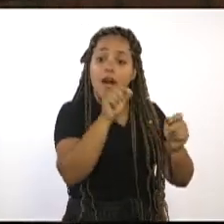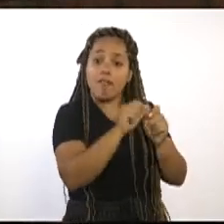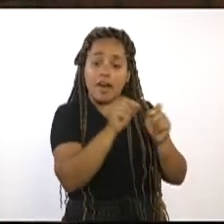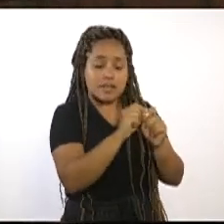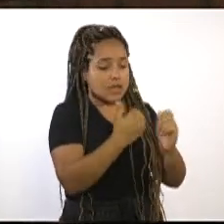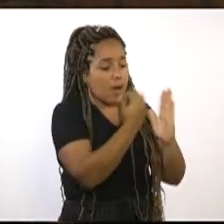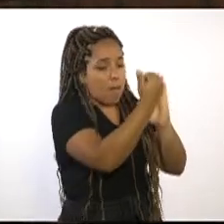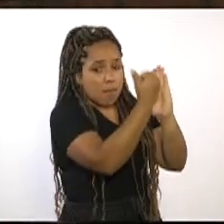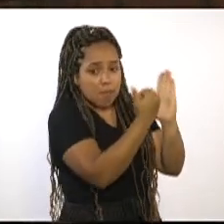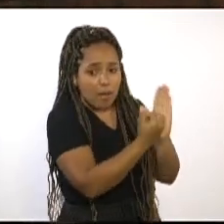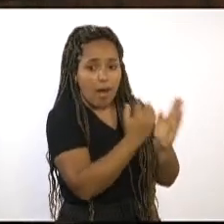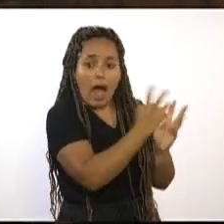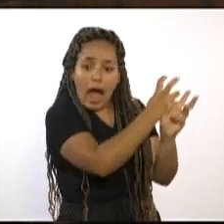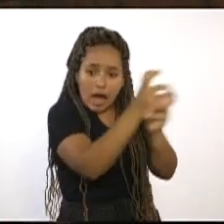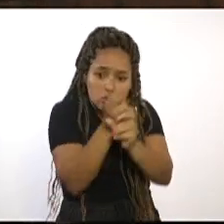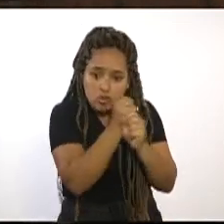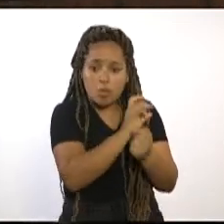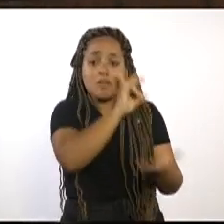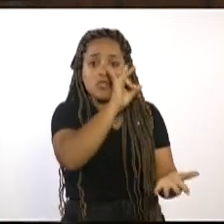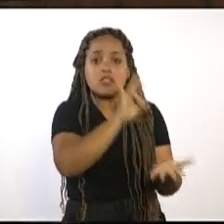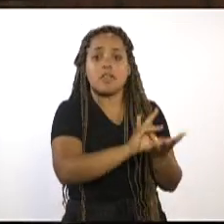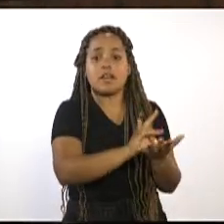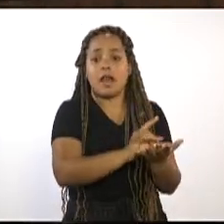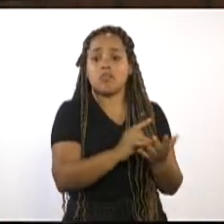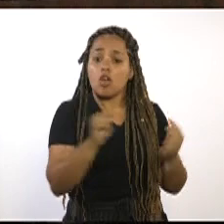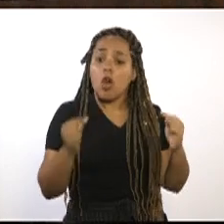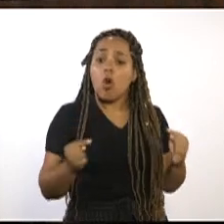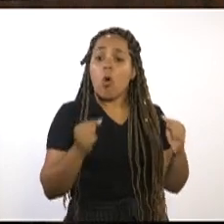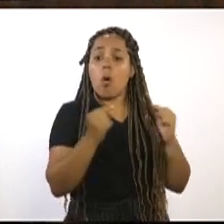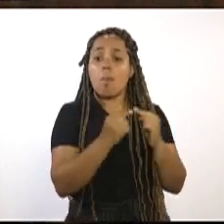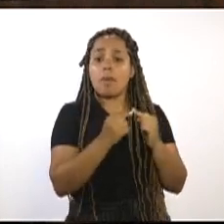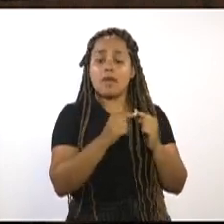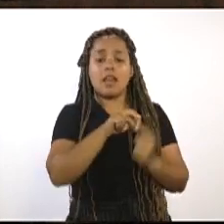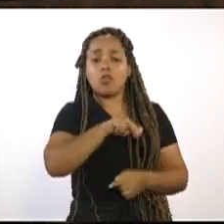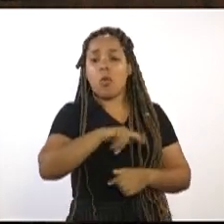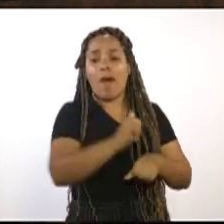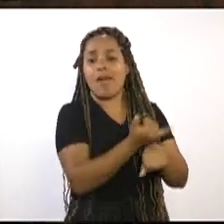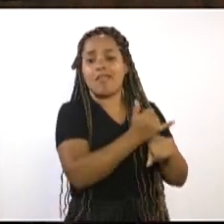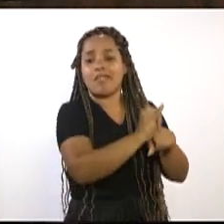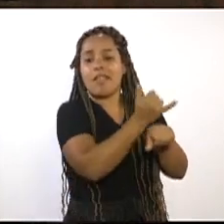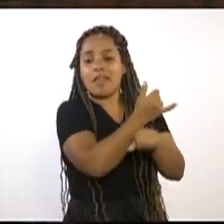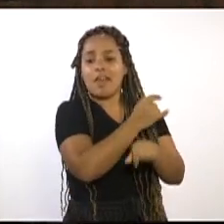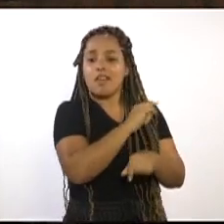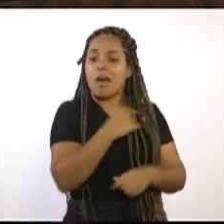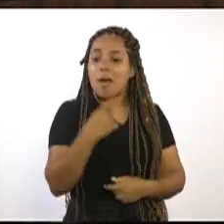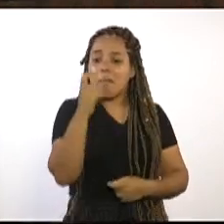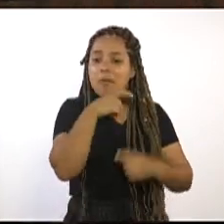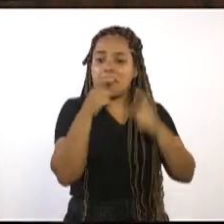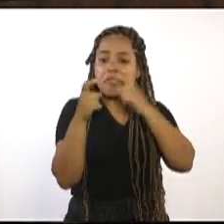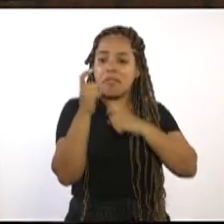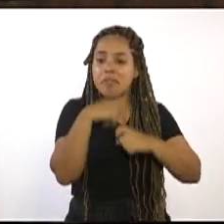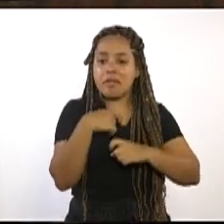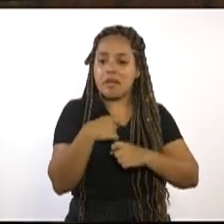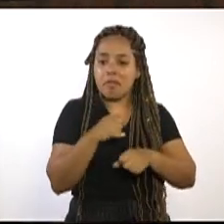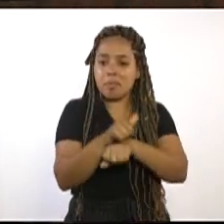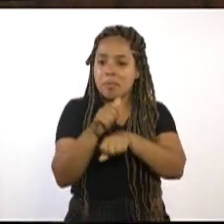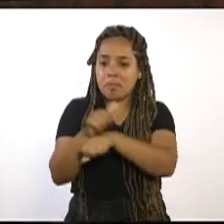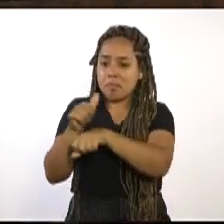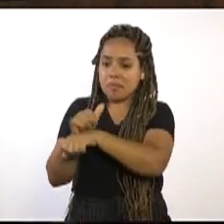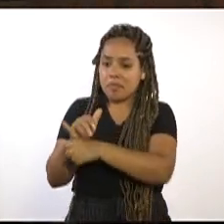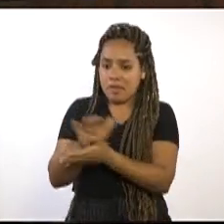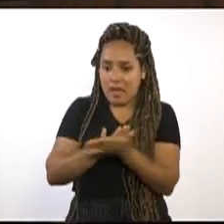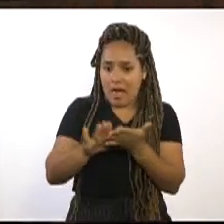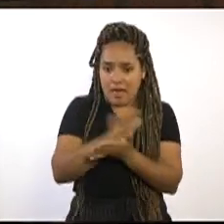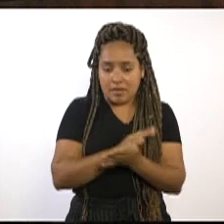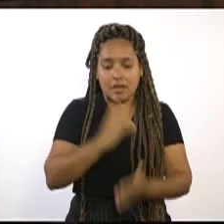elaborar um orçamento que seja de fato real, que não seja uma peça de ficção, como infelizmente acontece muitas vezes, deputada Mônica Francisco.